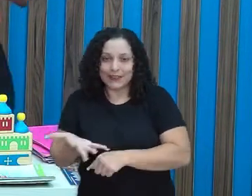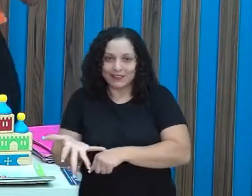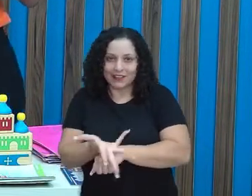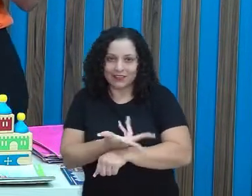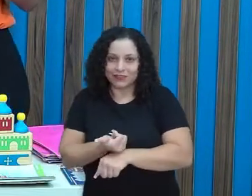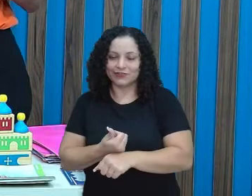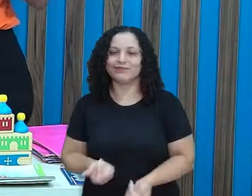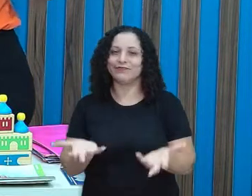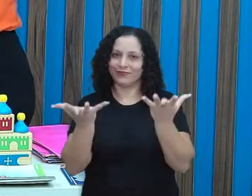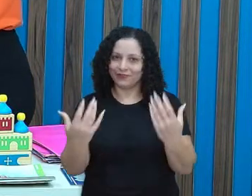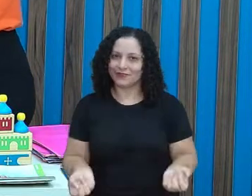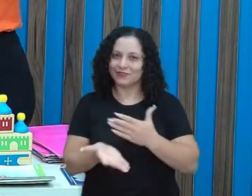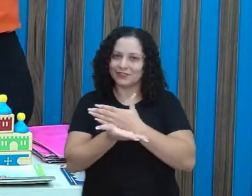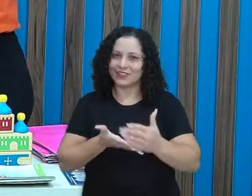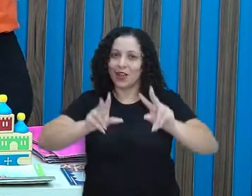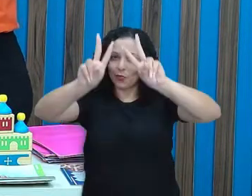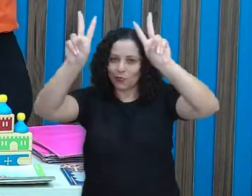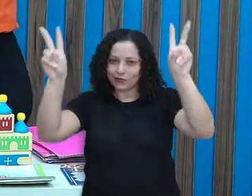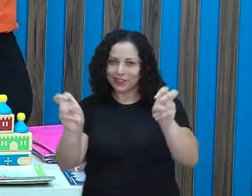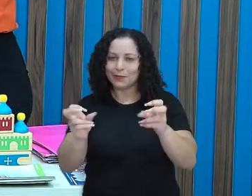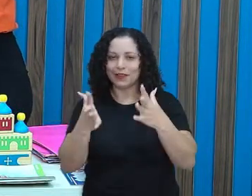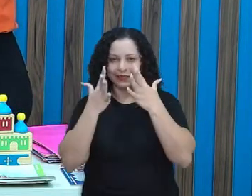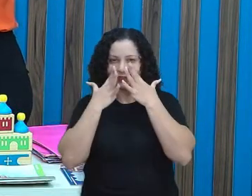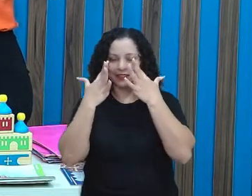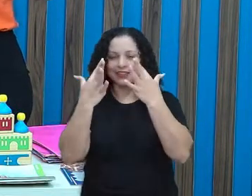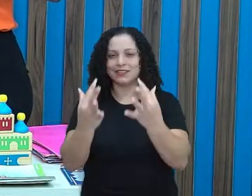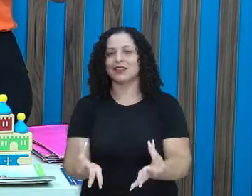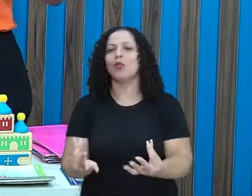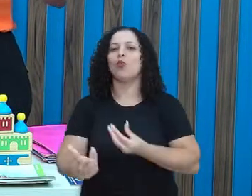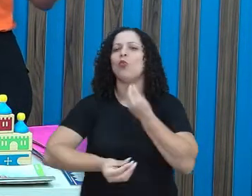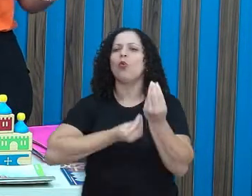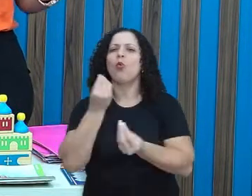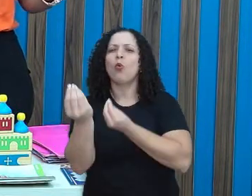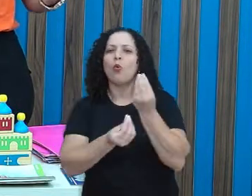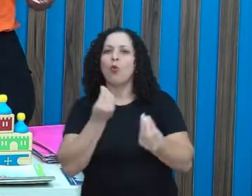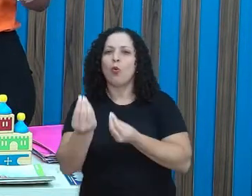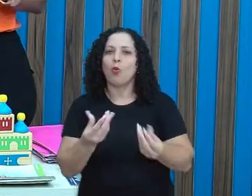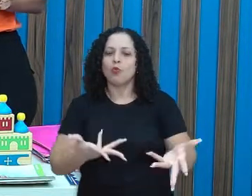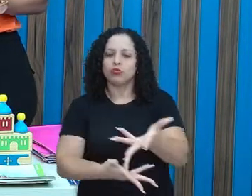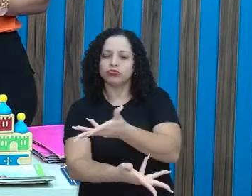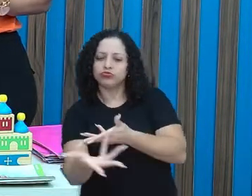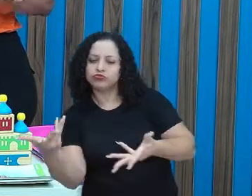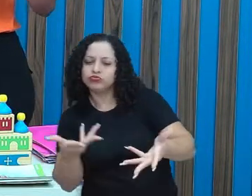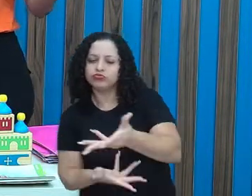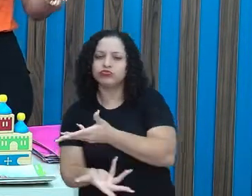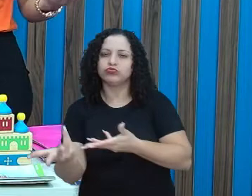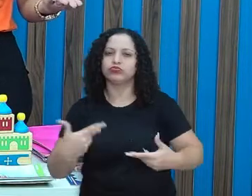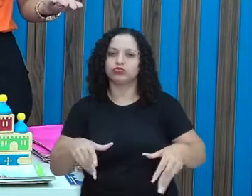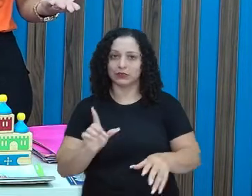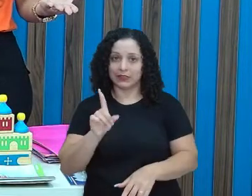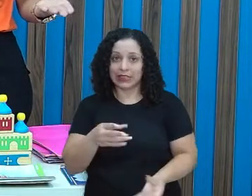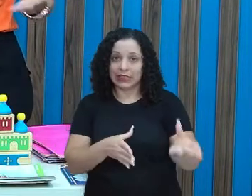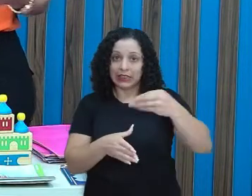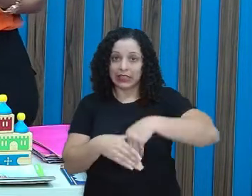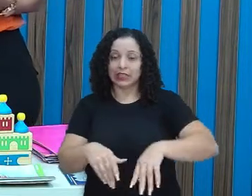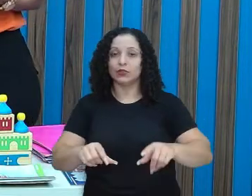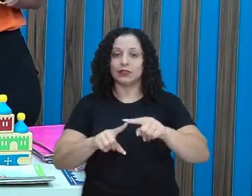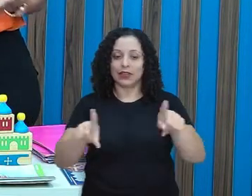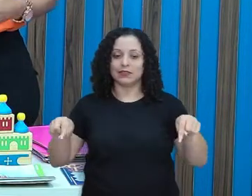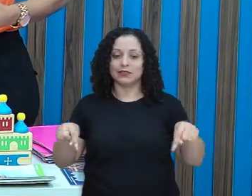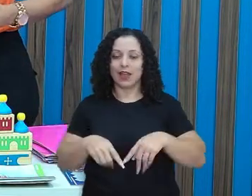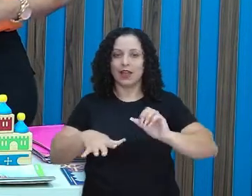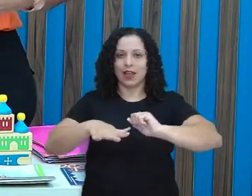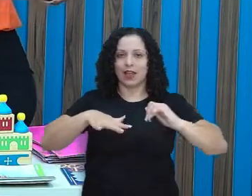vamos lá conversar sobre esse tipo de atenção e de como a gente pode trabalhar de forma sistemática na sala de recursos,